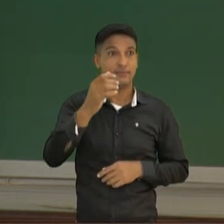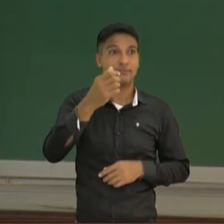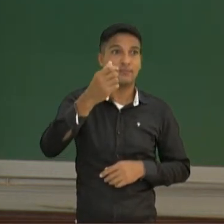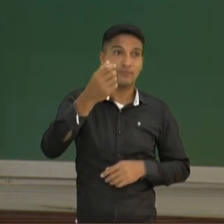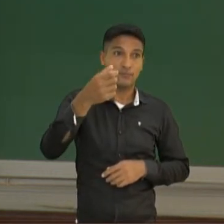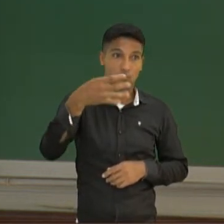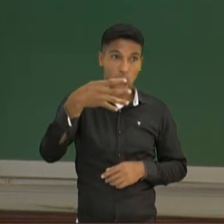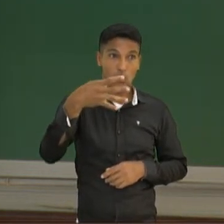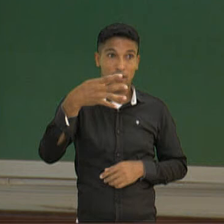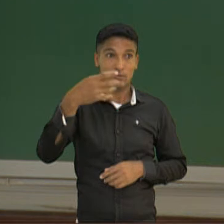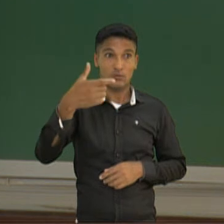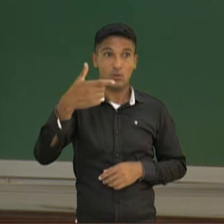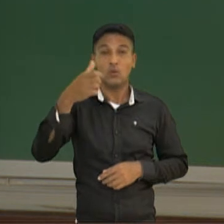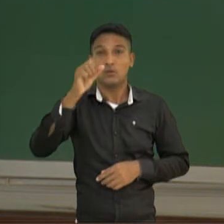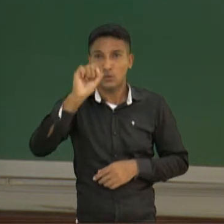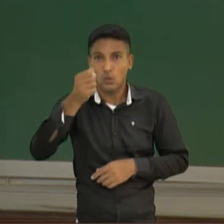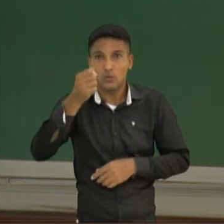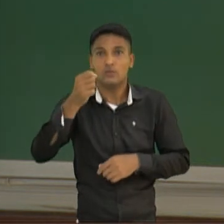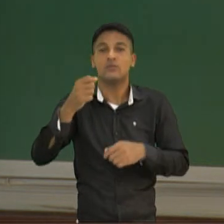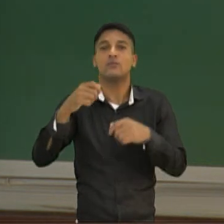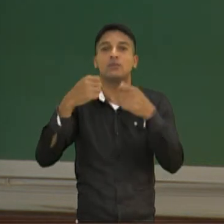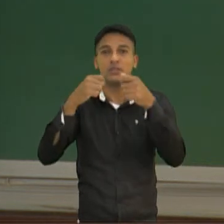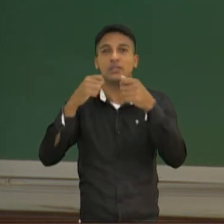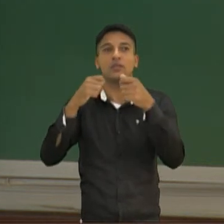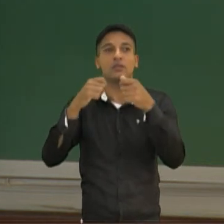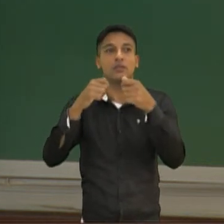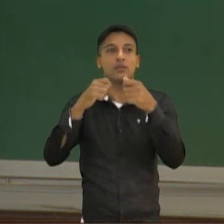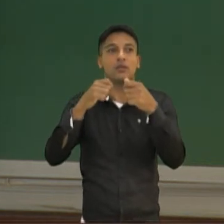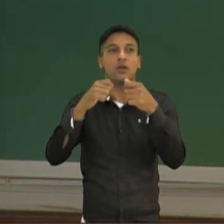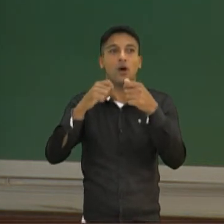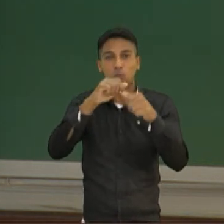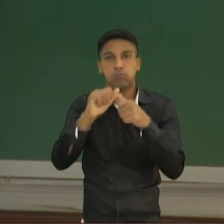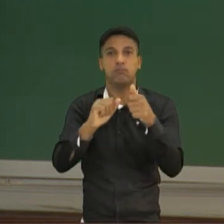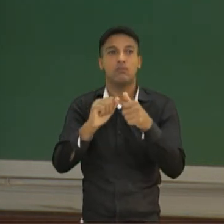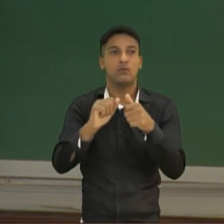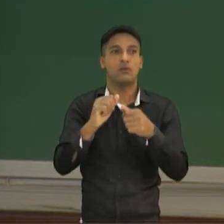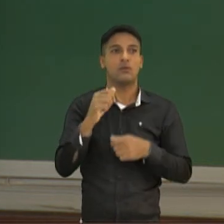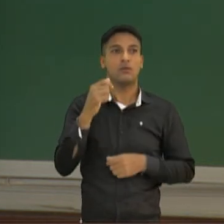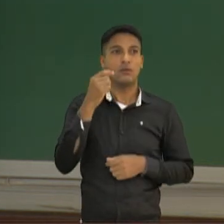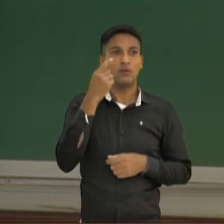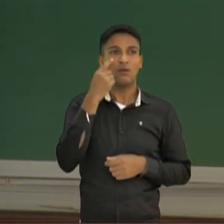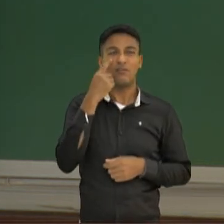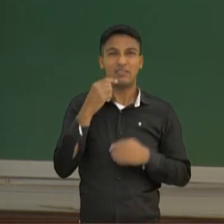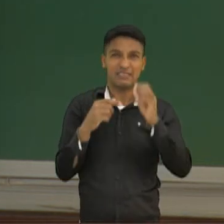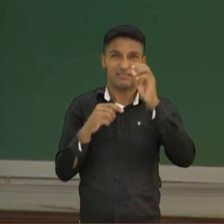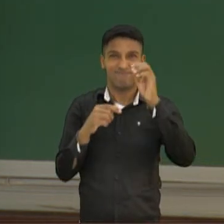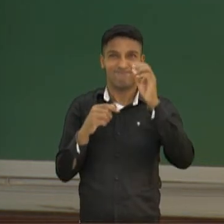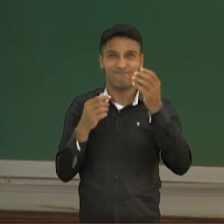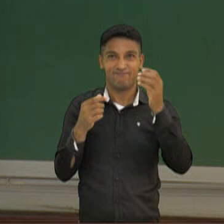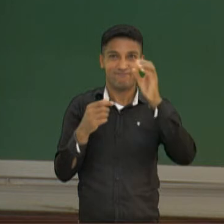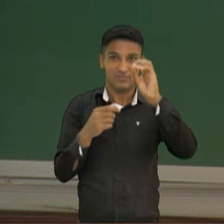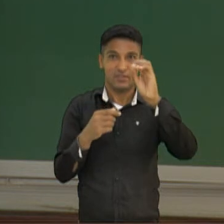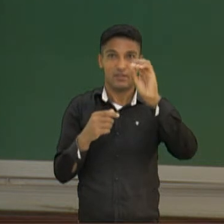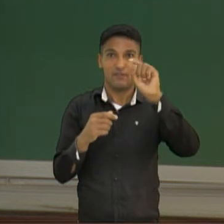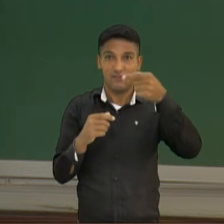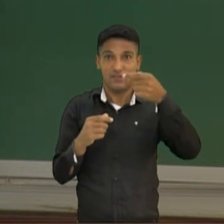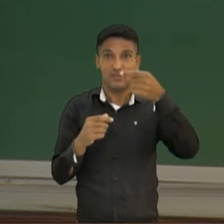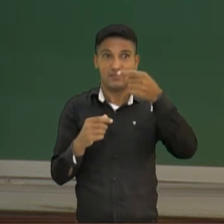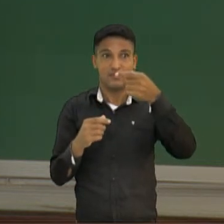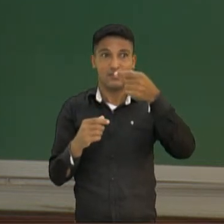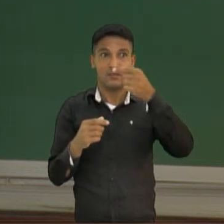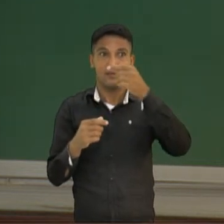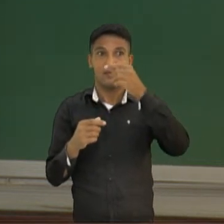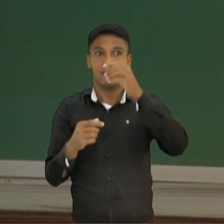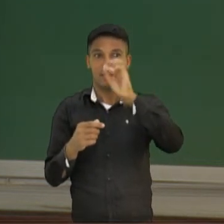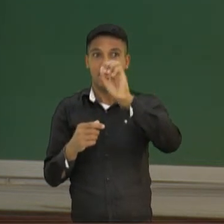42 vai ter que ser transformado. Esse aqui, ó, nossa, saiu uma vírgula a mais aqui, gente, um zero e uma vírgula a mais aqui, ó. Esquece esse aqui, tá